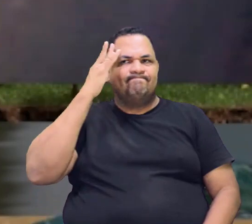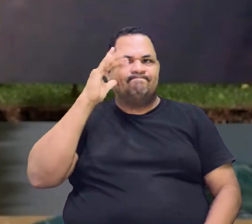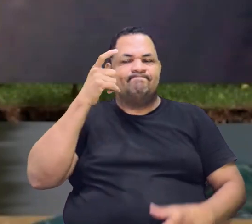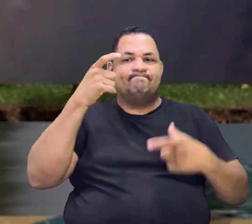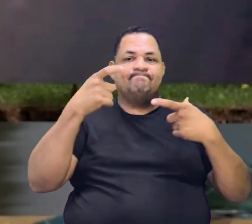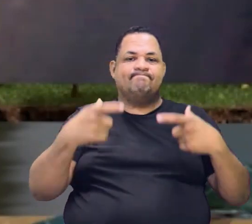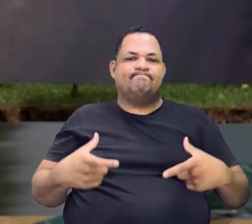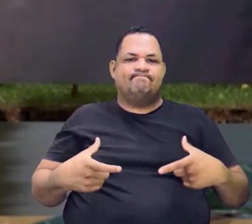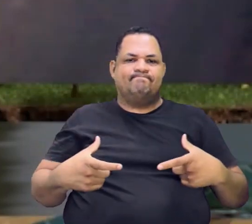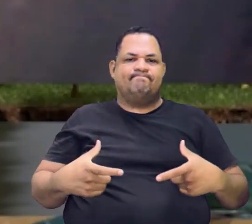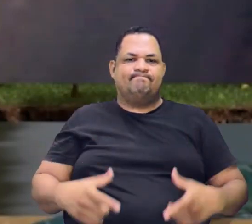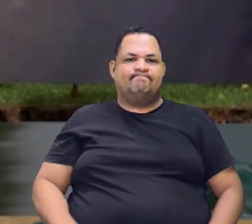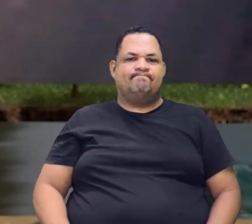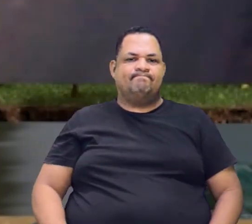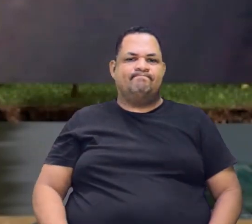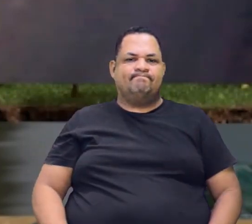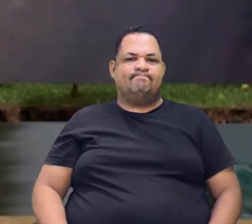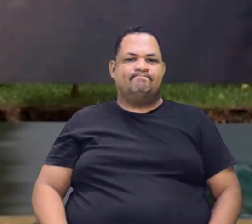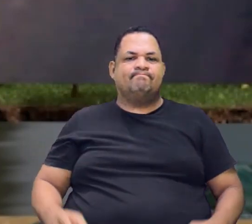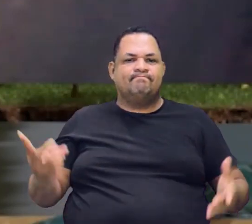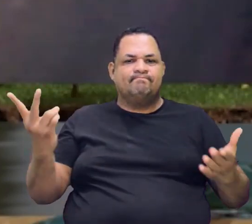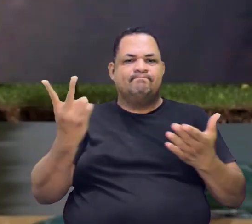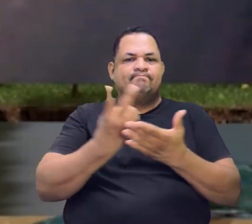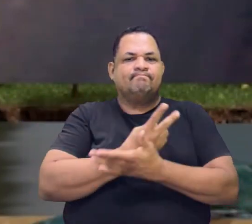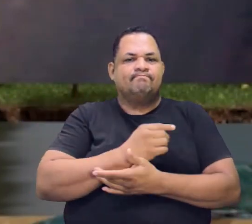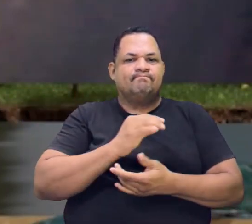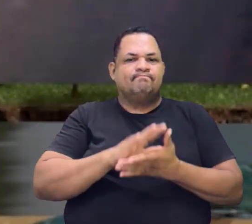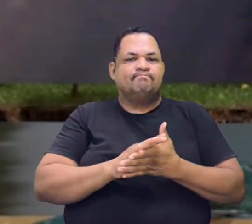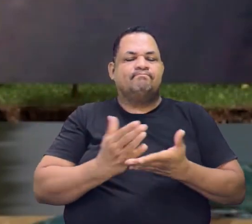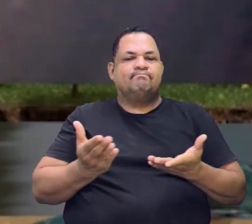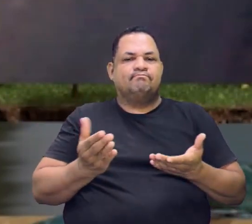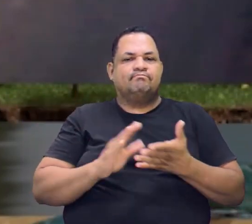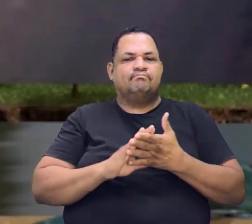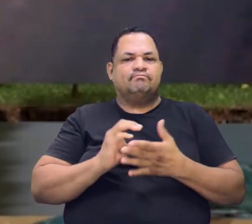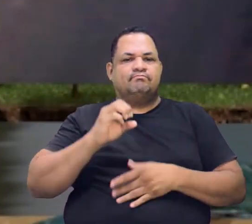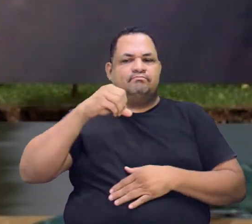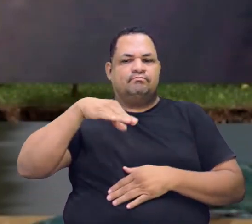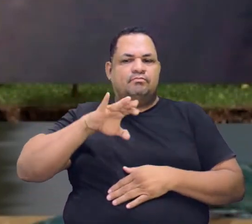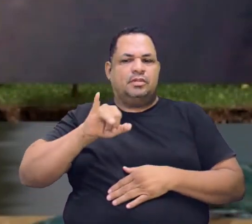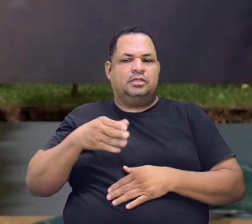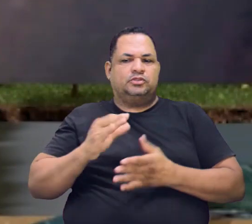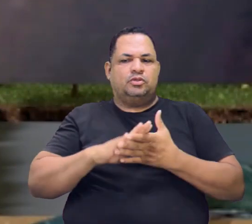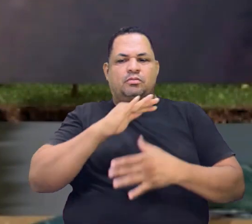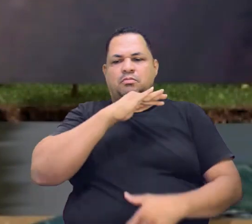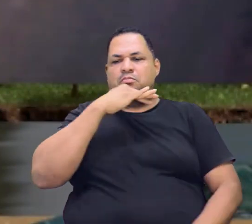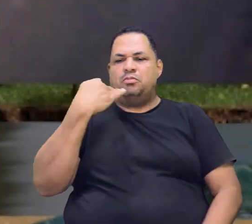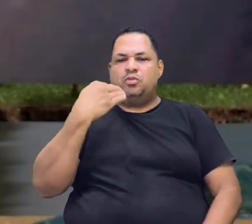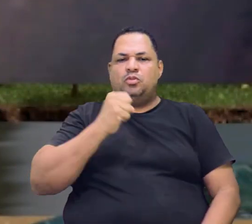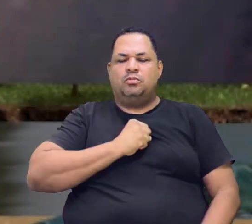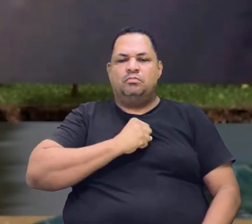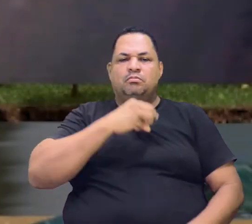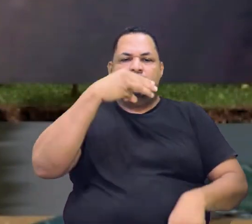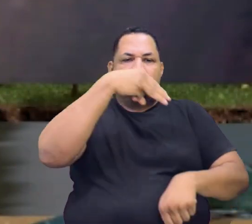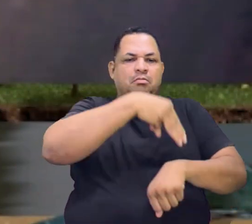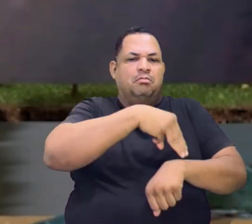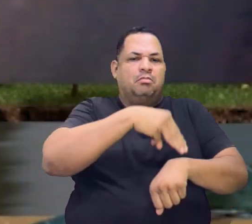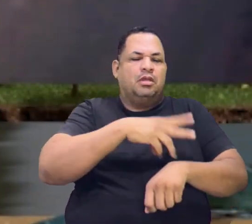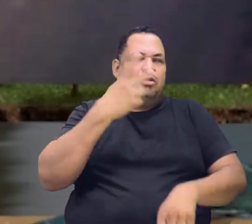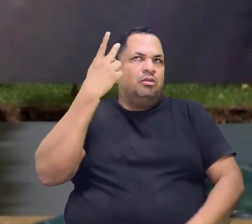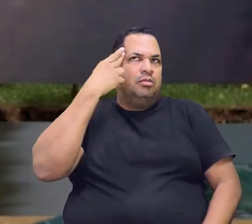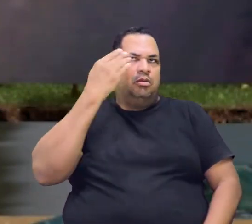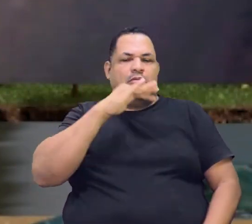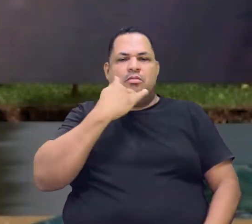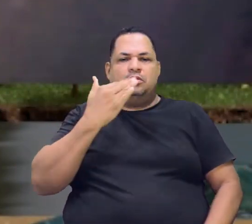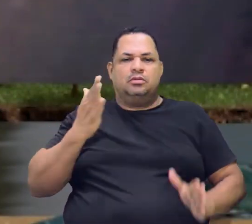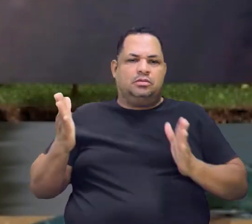está. O mesmo acontece aqui. O Major Amarante morreu de malária. A malária era muito comum matar naquela